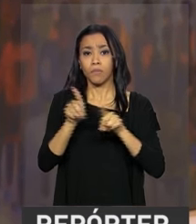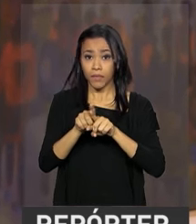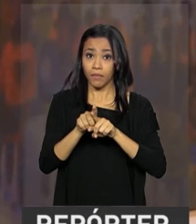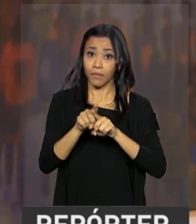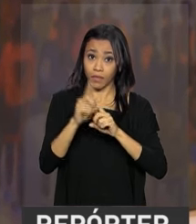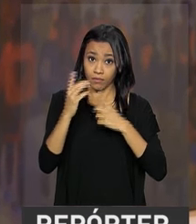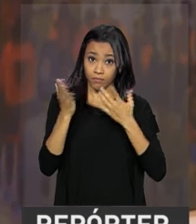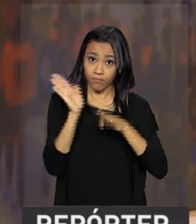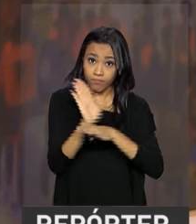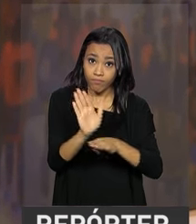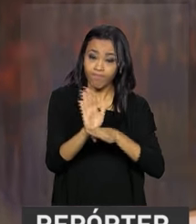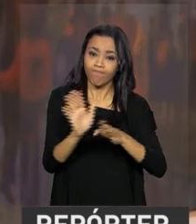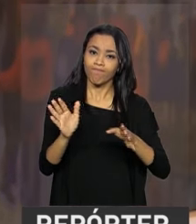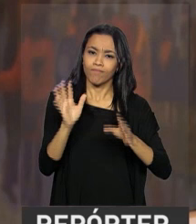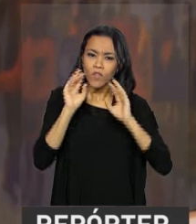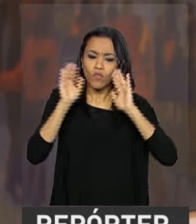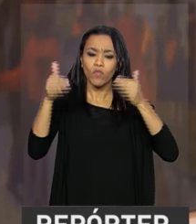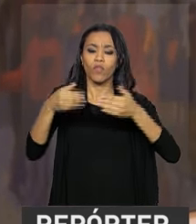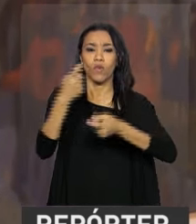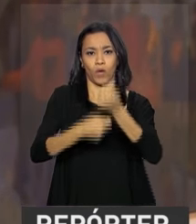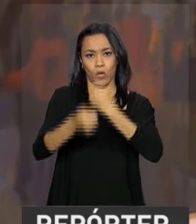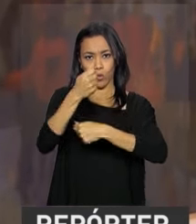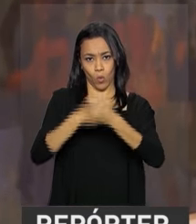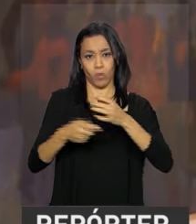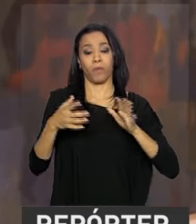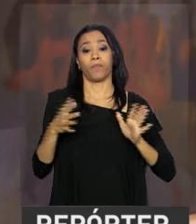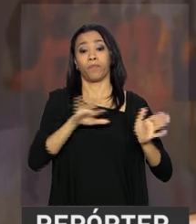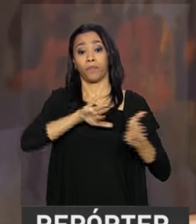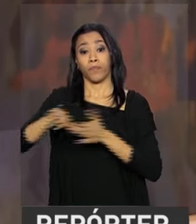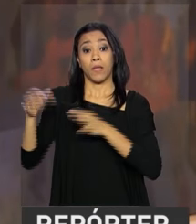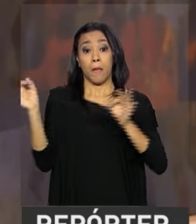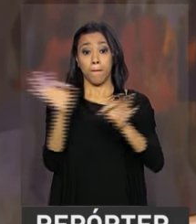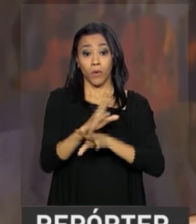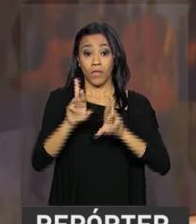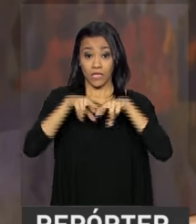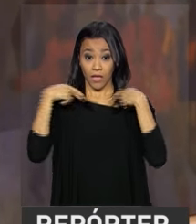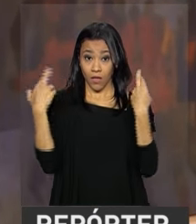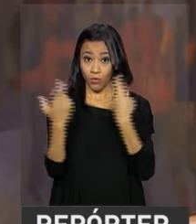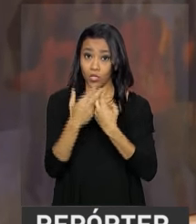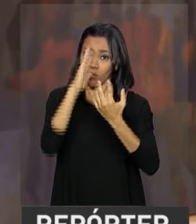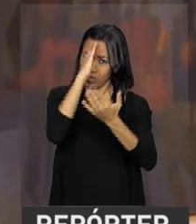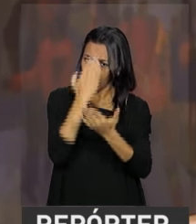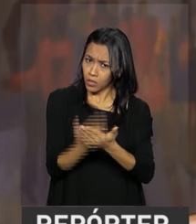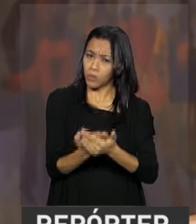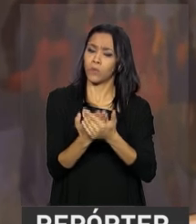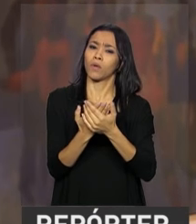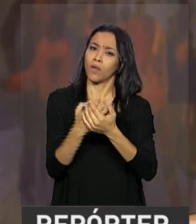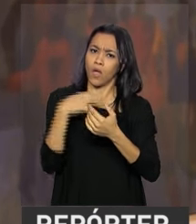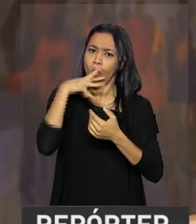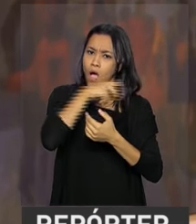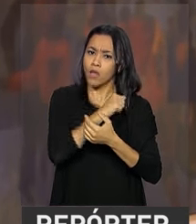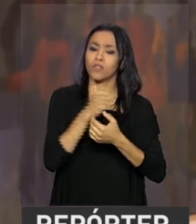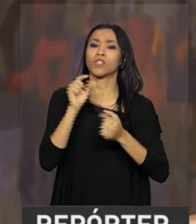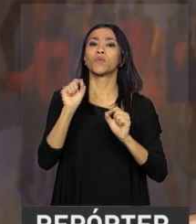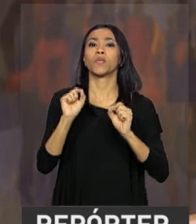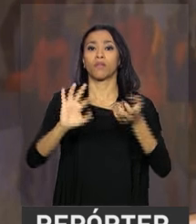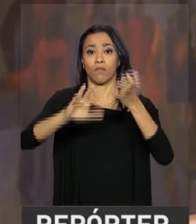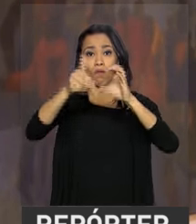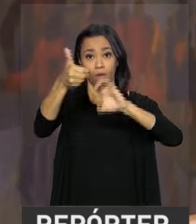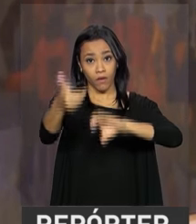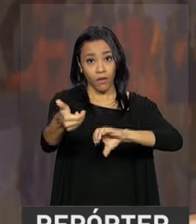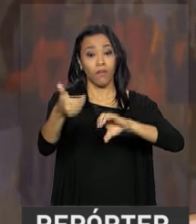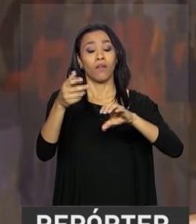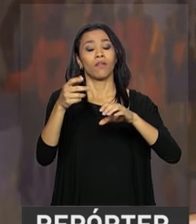brasileira do ponto de vista econômico. Saímos dessa reunião bastante confiantes de que o Congresso Nacional terá